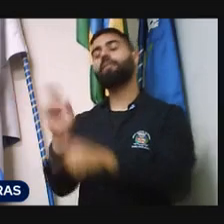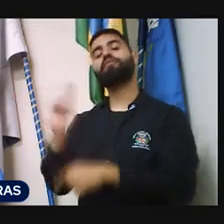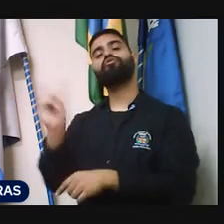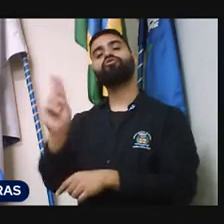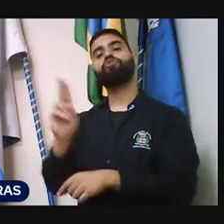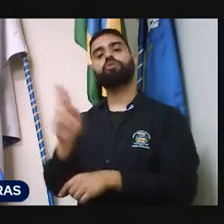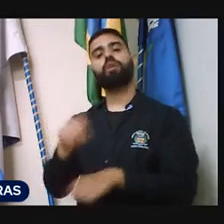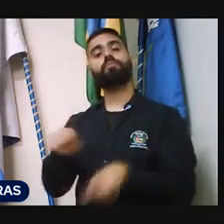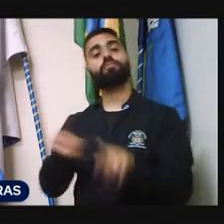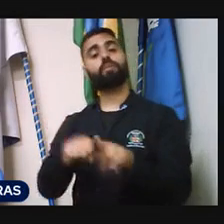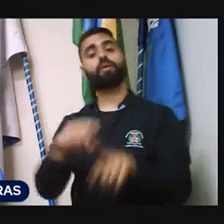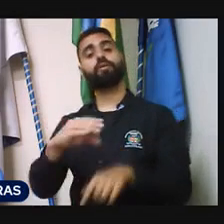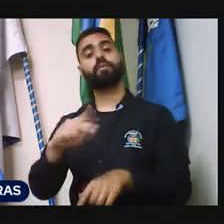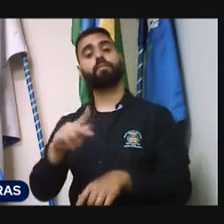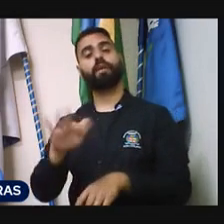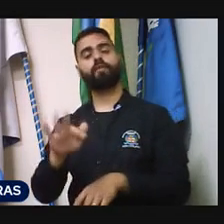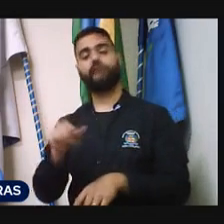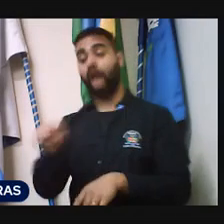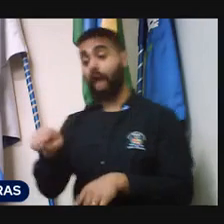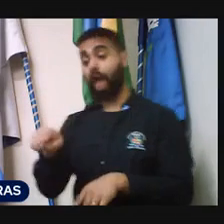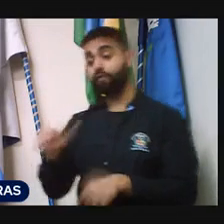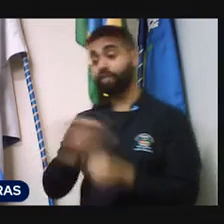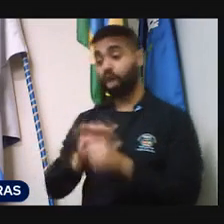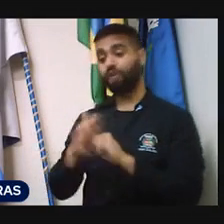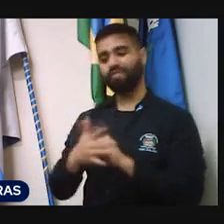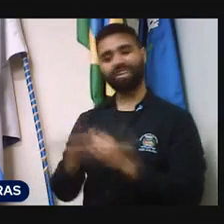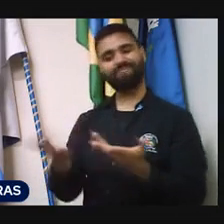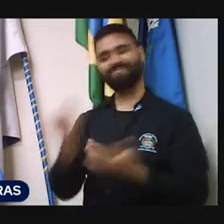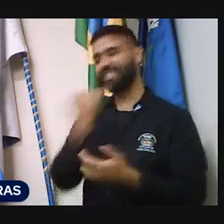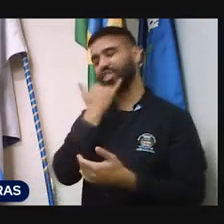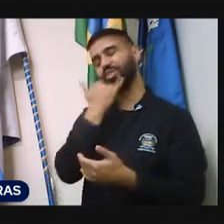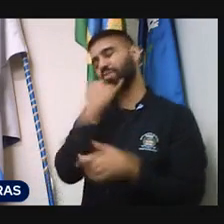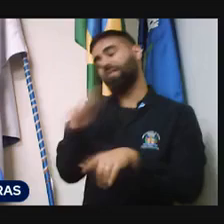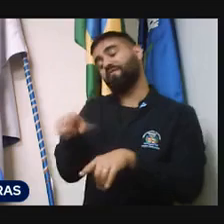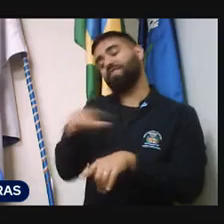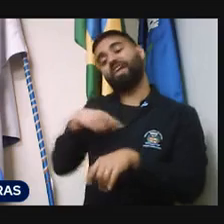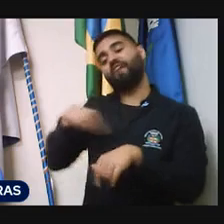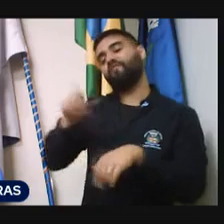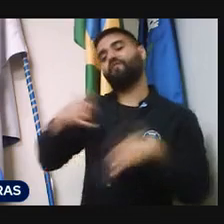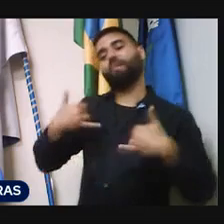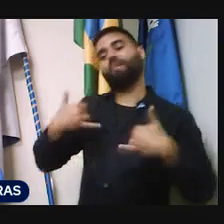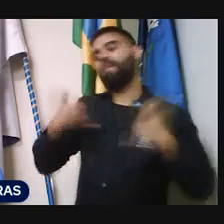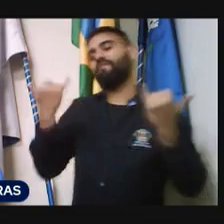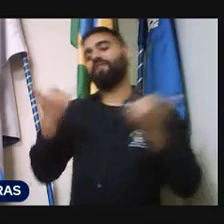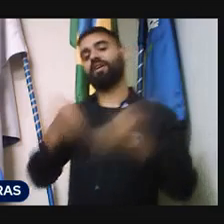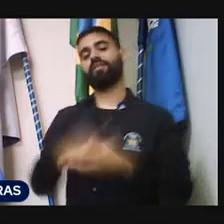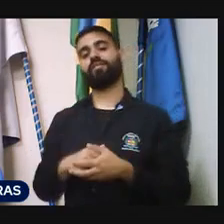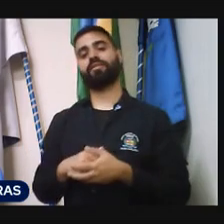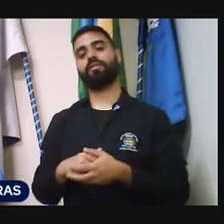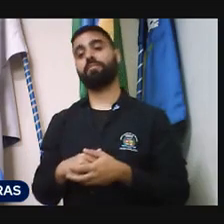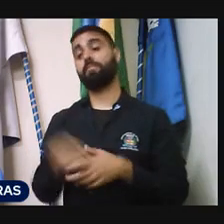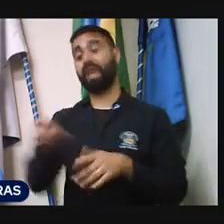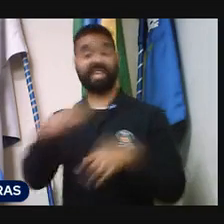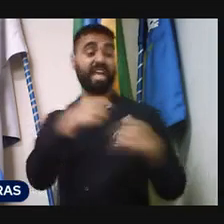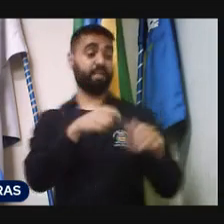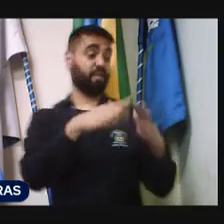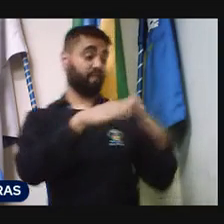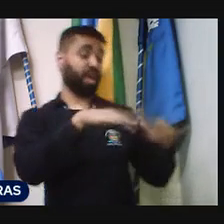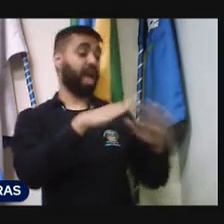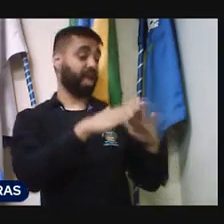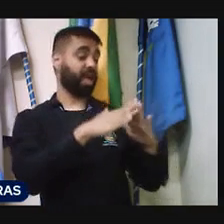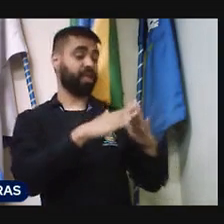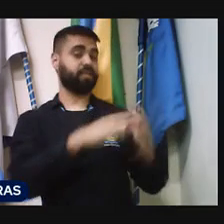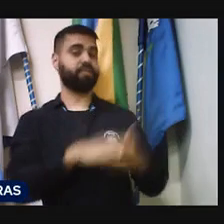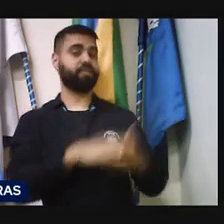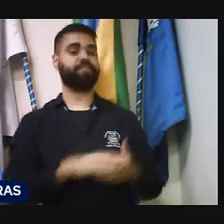quando chegar lá para poder ser atendimento a e com vídeo desculpa meu amigo Maceió ele ficou em casa ali e precisa ser atendido não é que vai ser